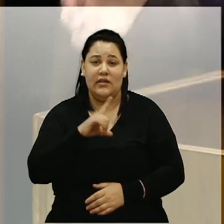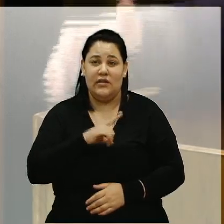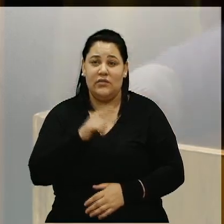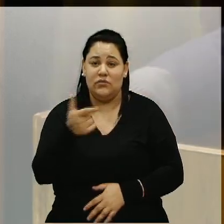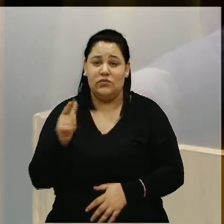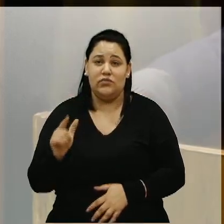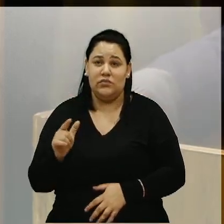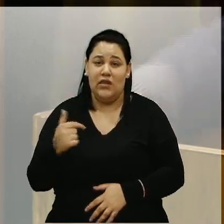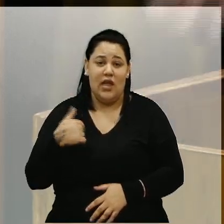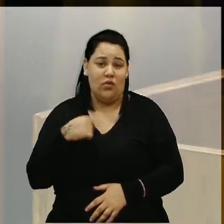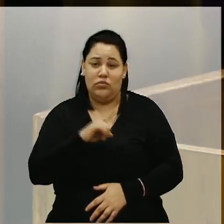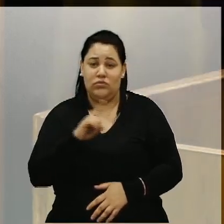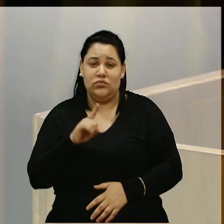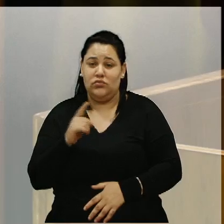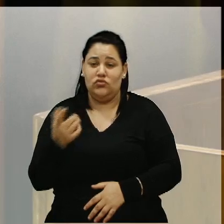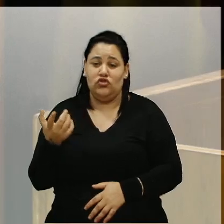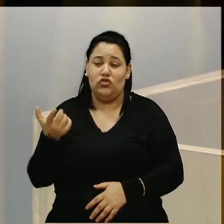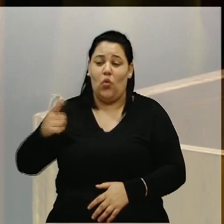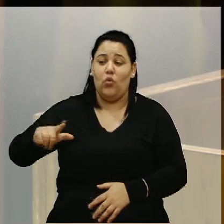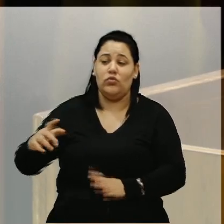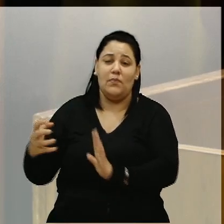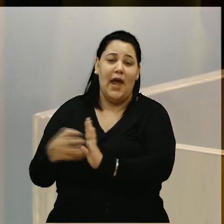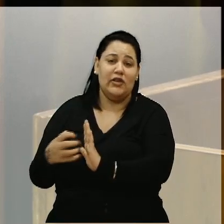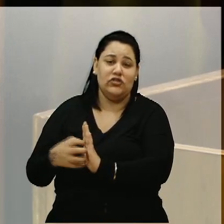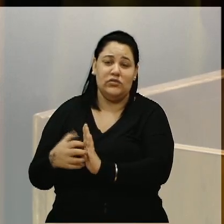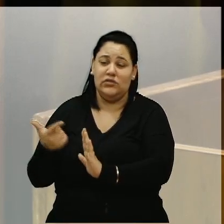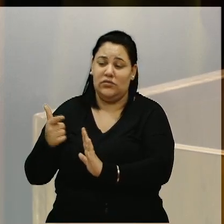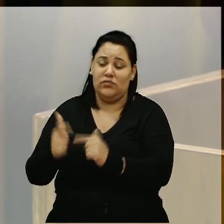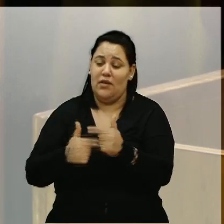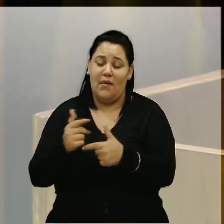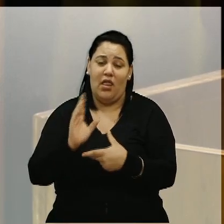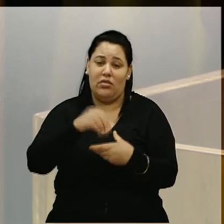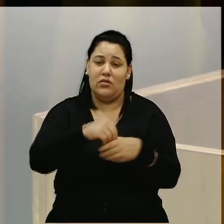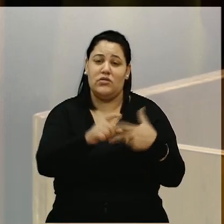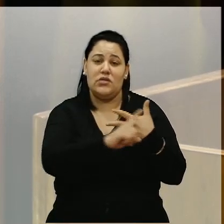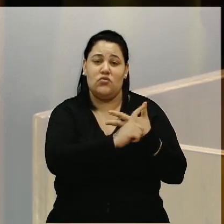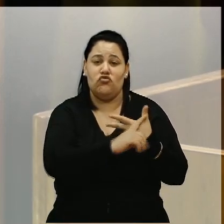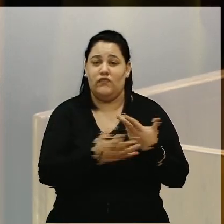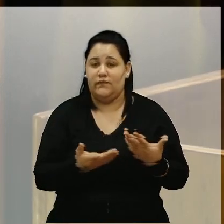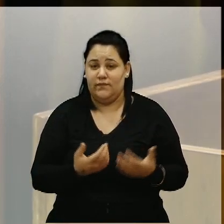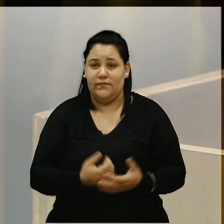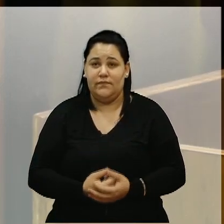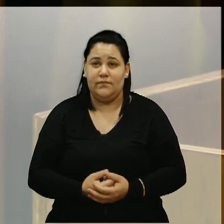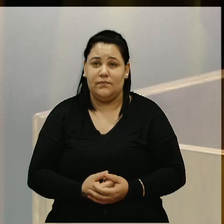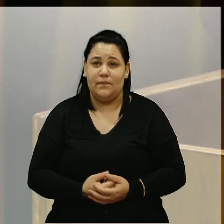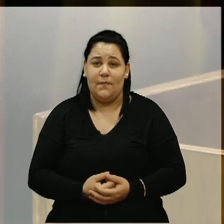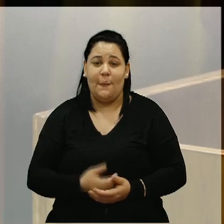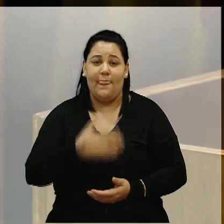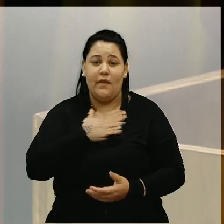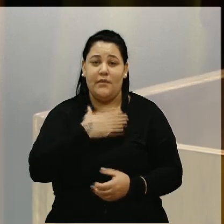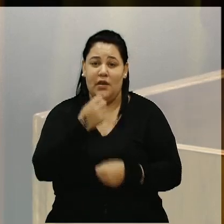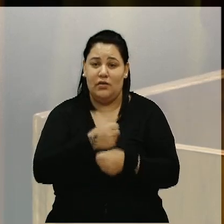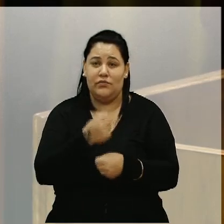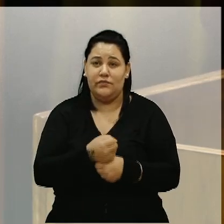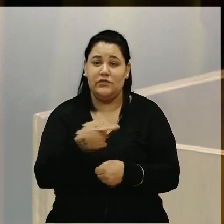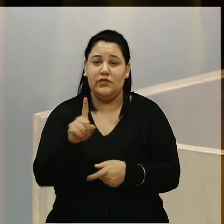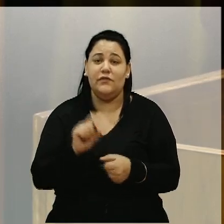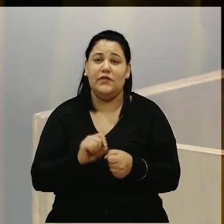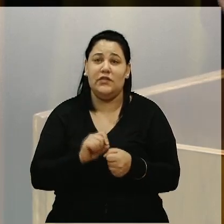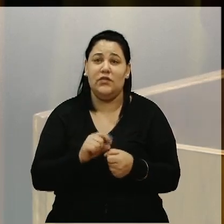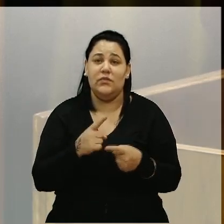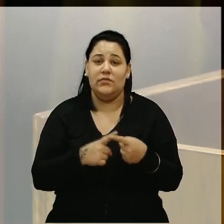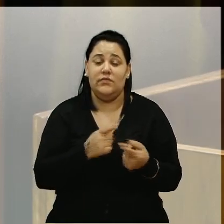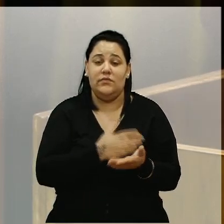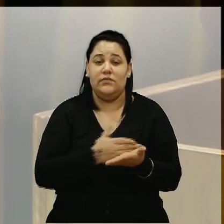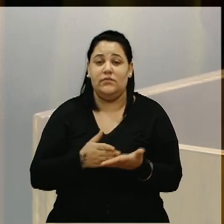sou oposição, e não tenho cargo no executivo. As minhas obras estão saindo porque tem início, meio